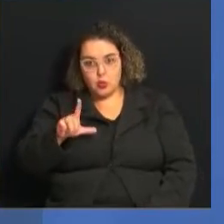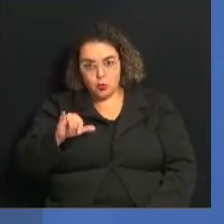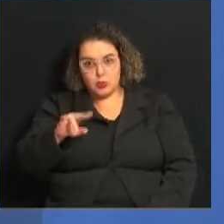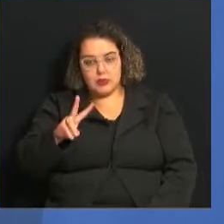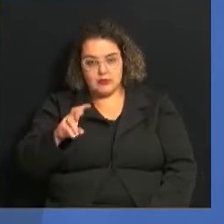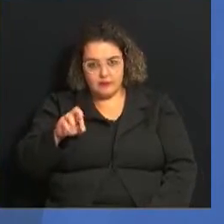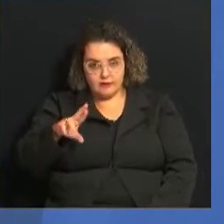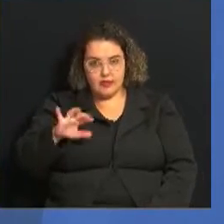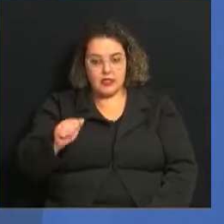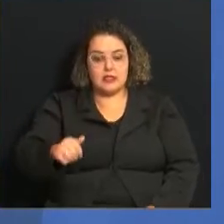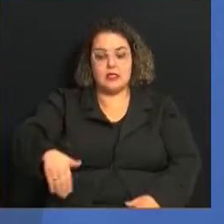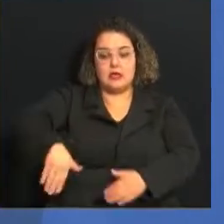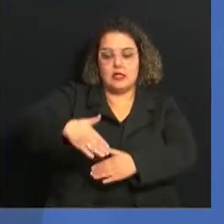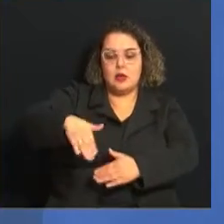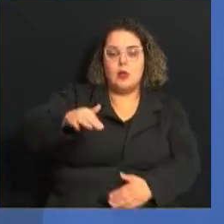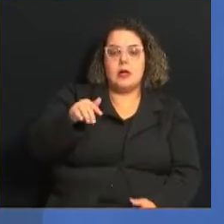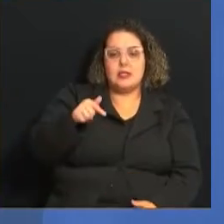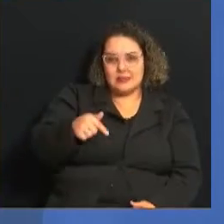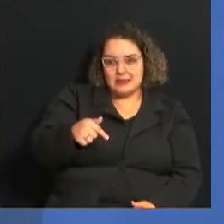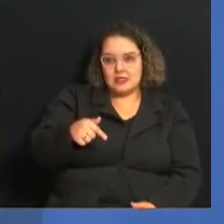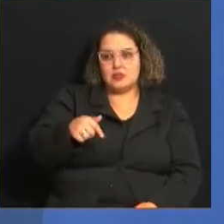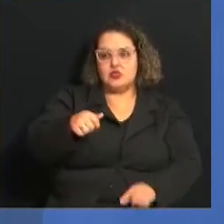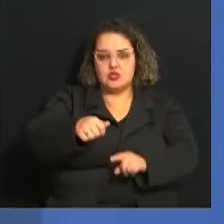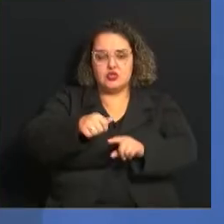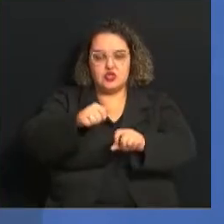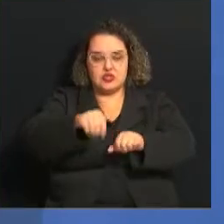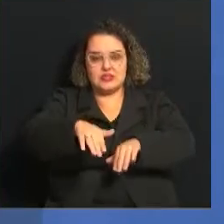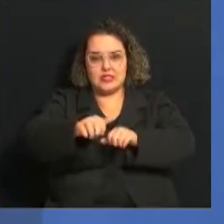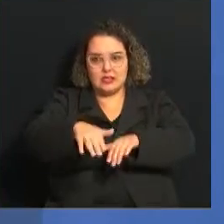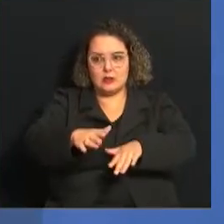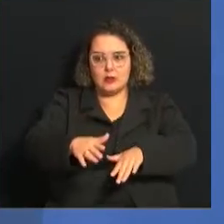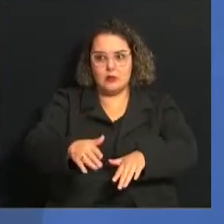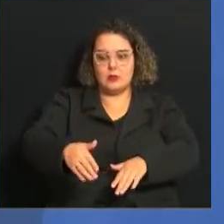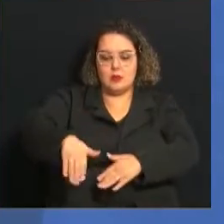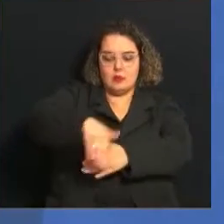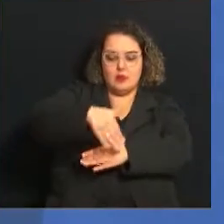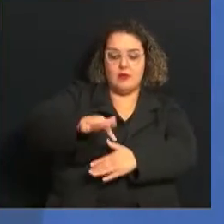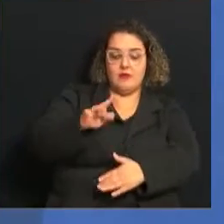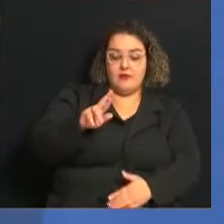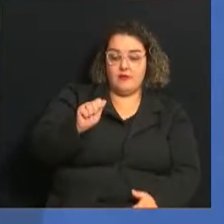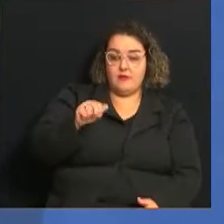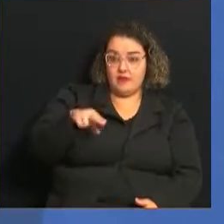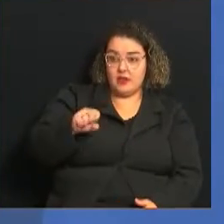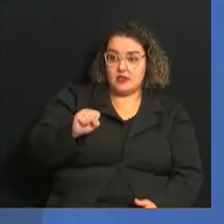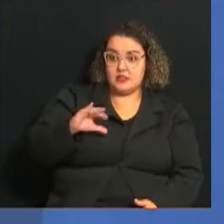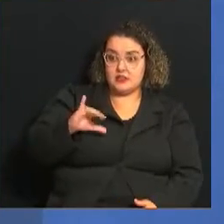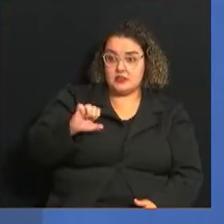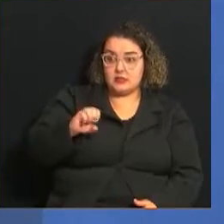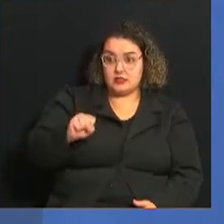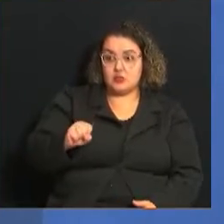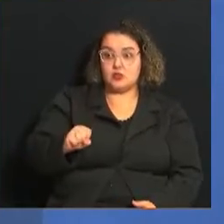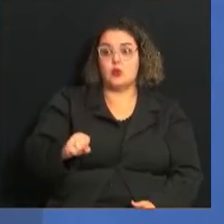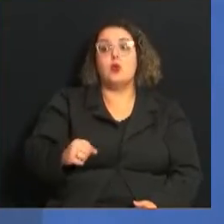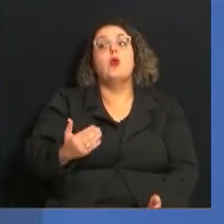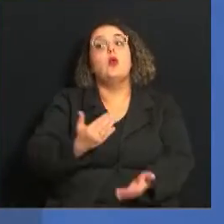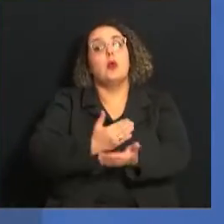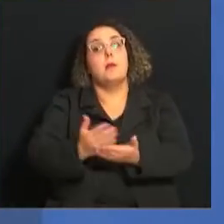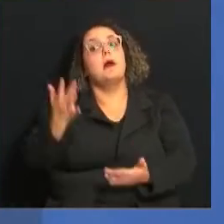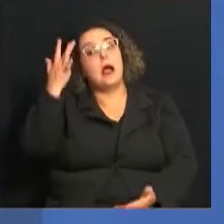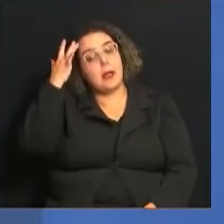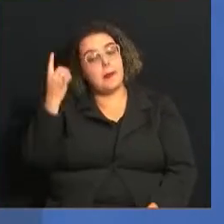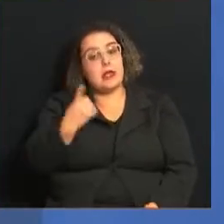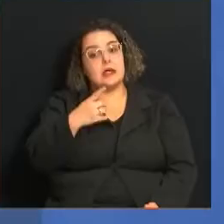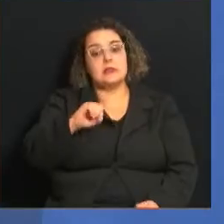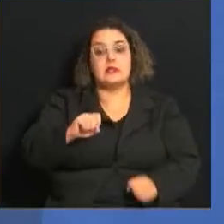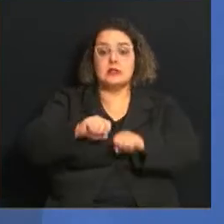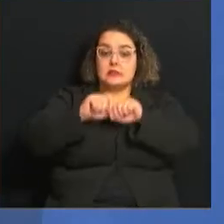Então, você que vem ali pela Francisco Teodoro, também mudança que passa a valer a partir de amanhã, às 10 horas